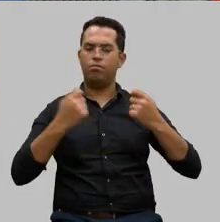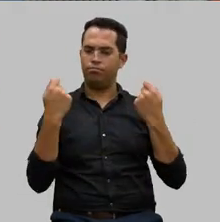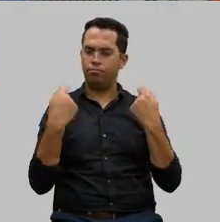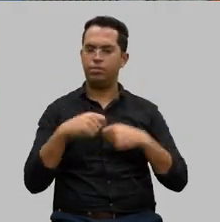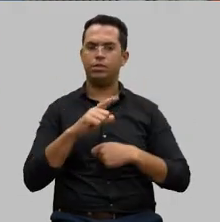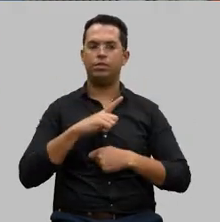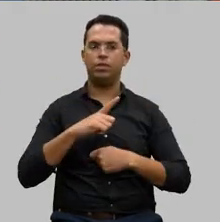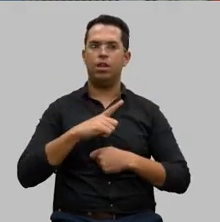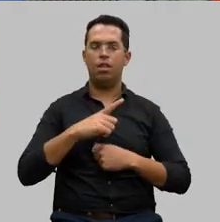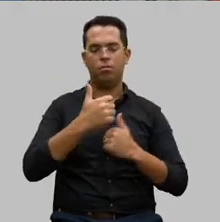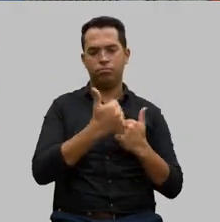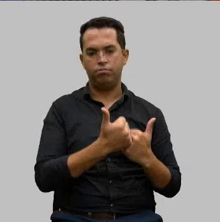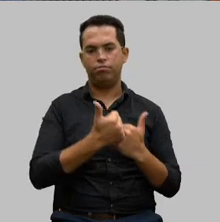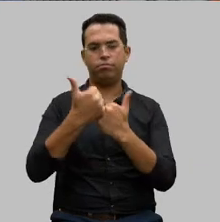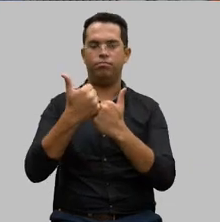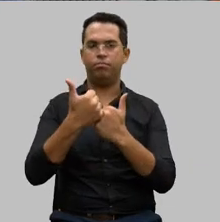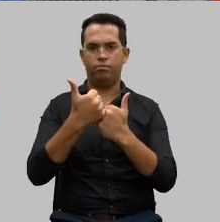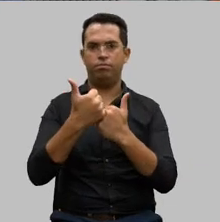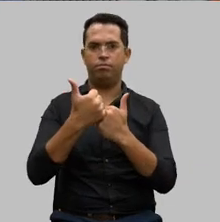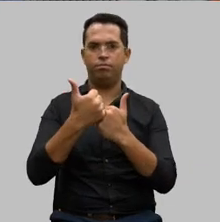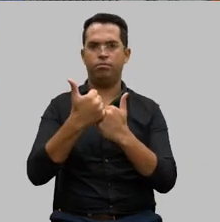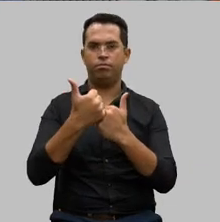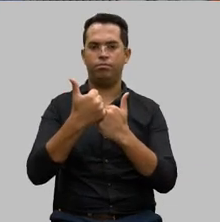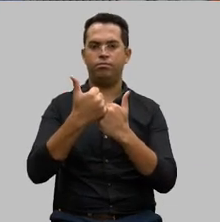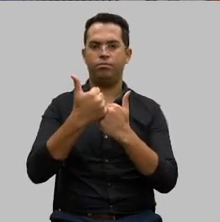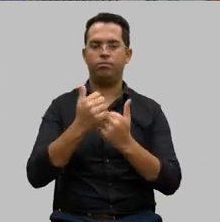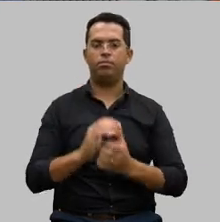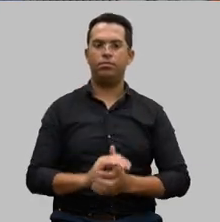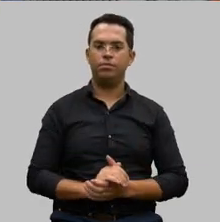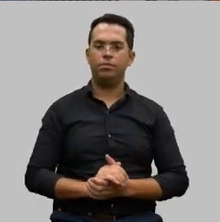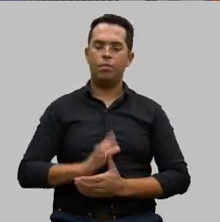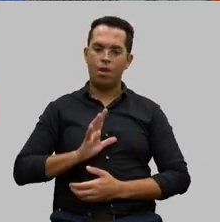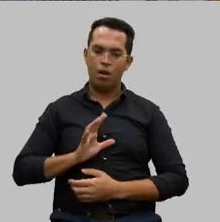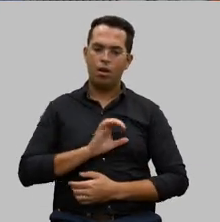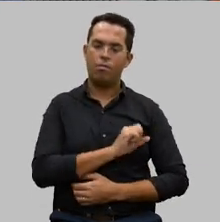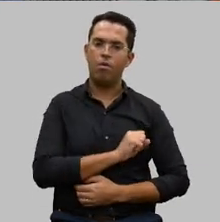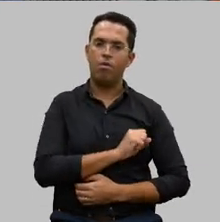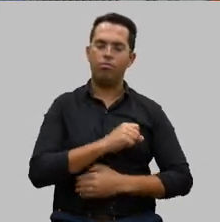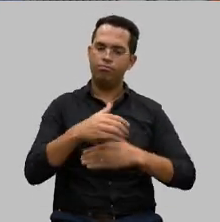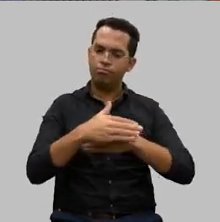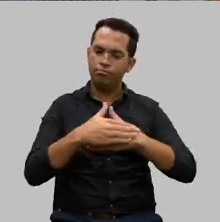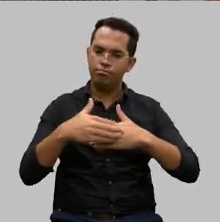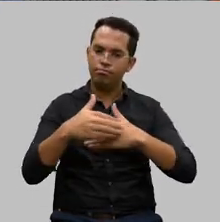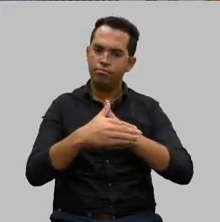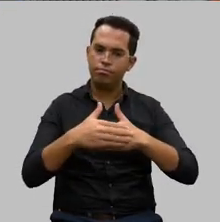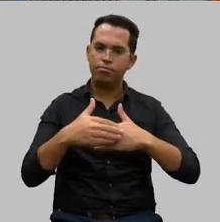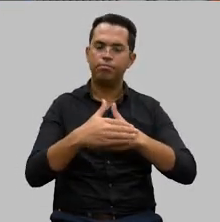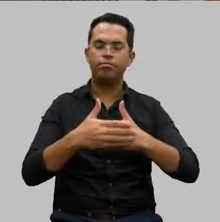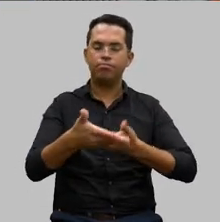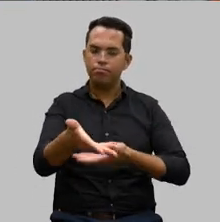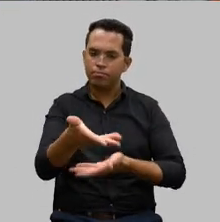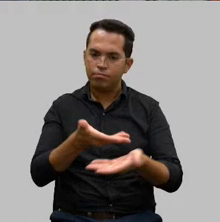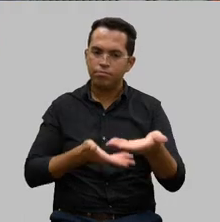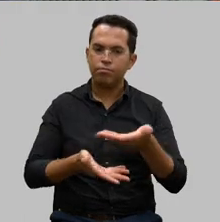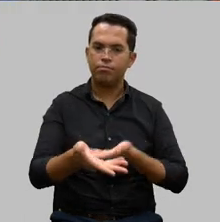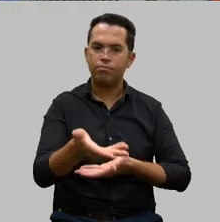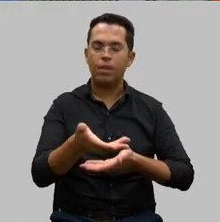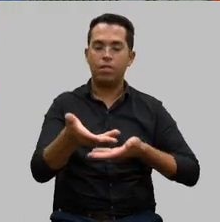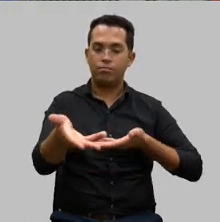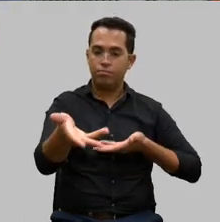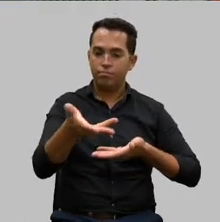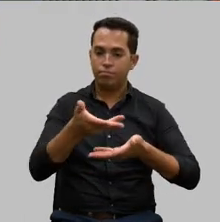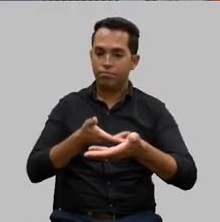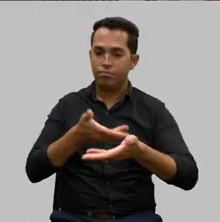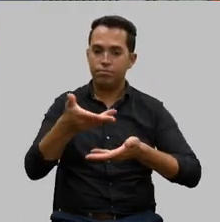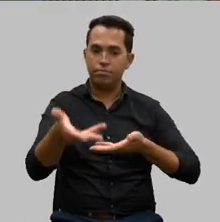vocação quando esse ato de amor de caridade generosidade ele passa a virar